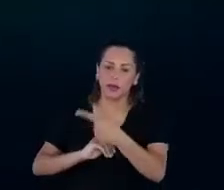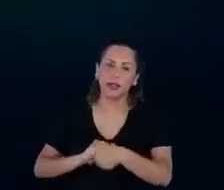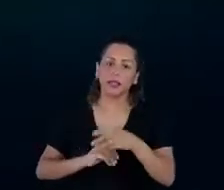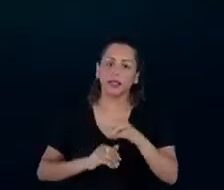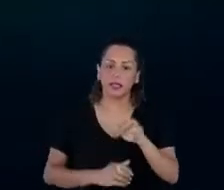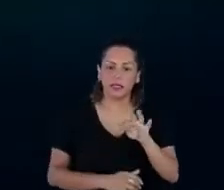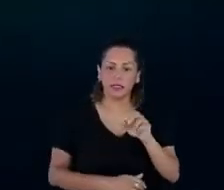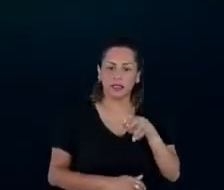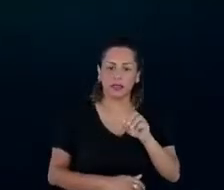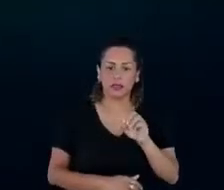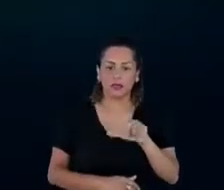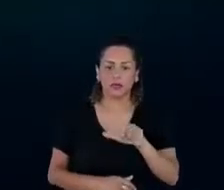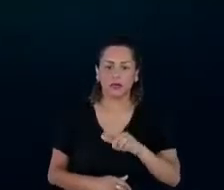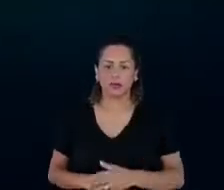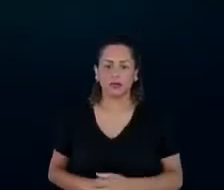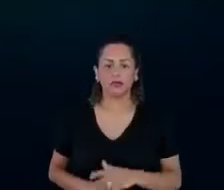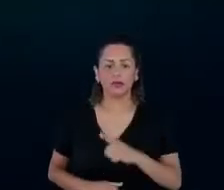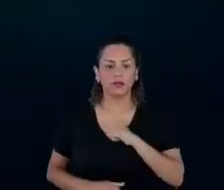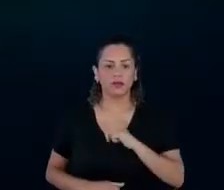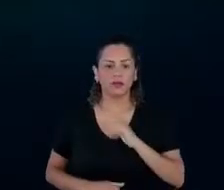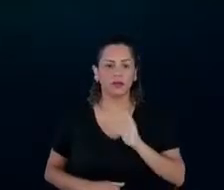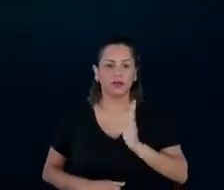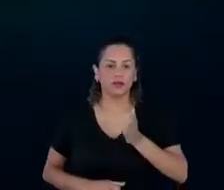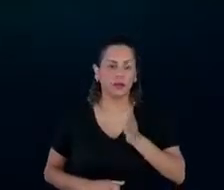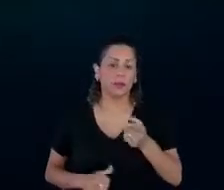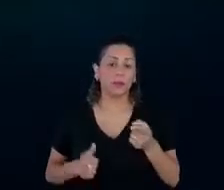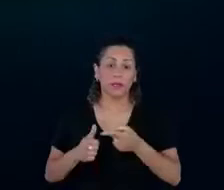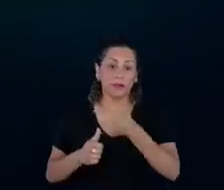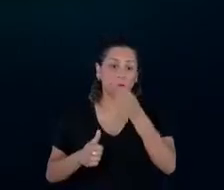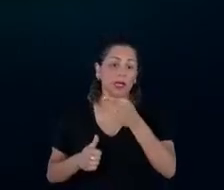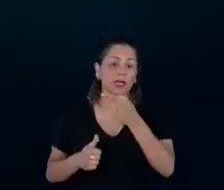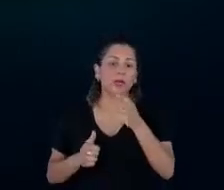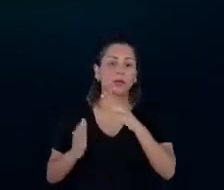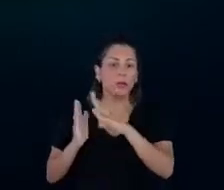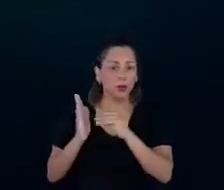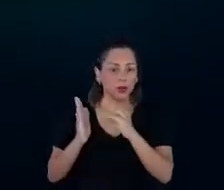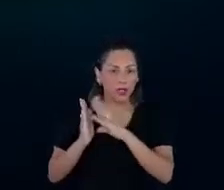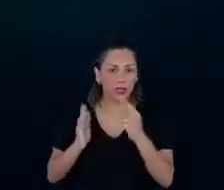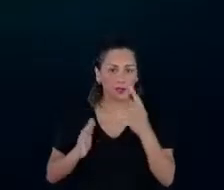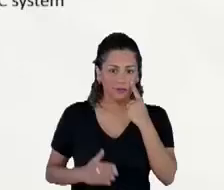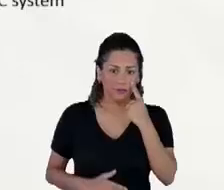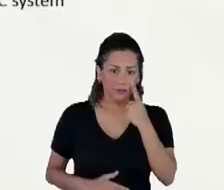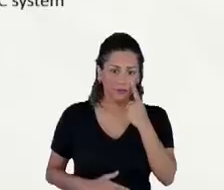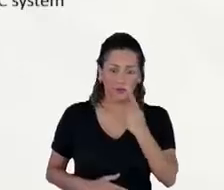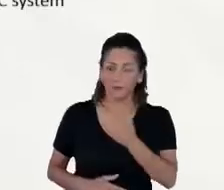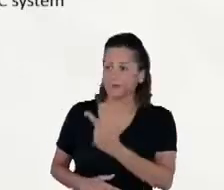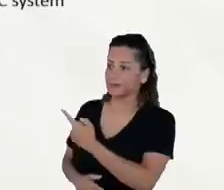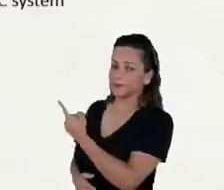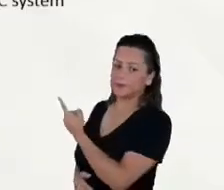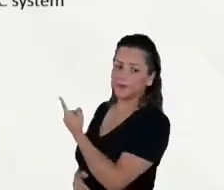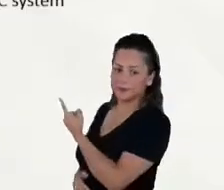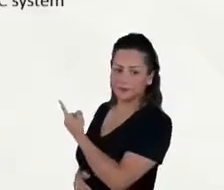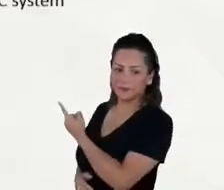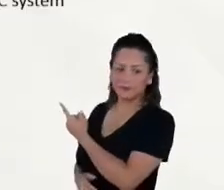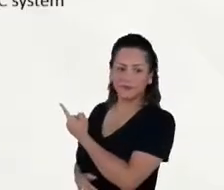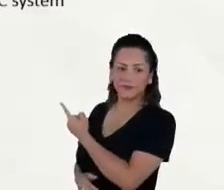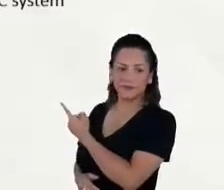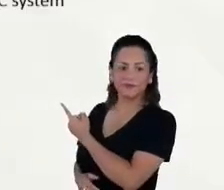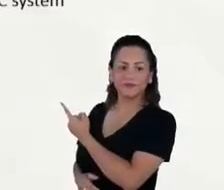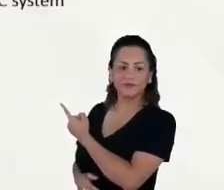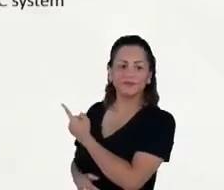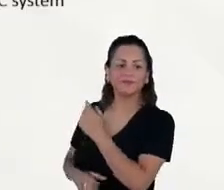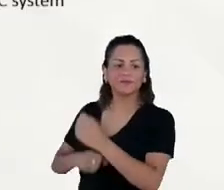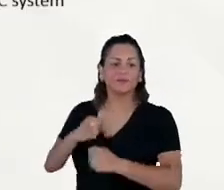Tivemos o primeiro protótipo, o veículo que está ali na direita do vídeo, né? Então, você pode verificar, a gente mostrou em